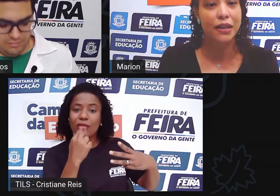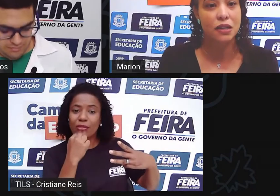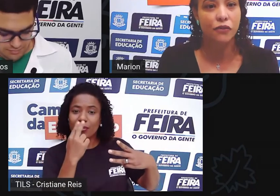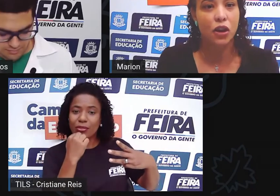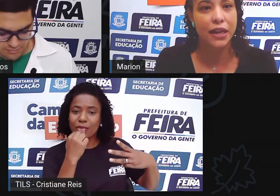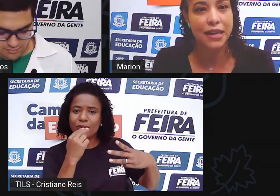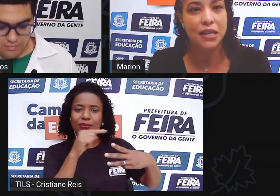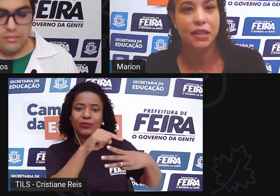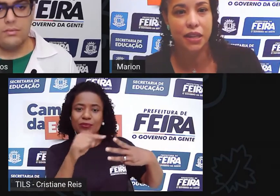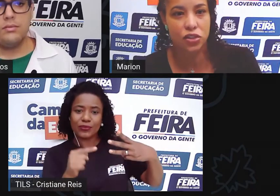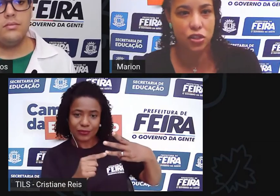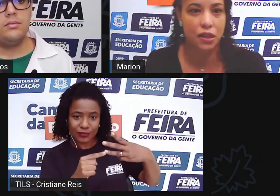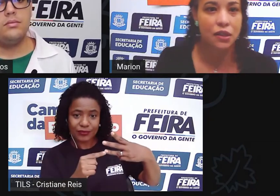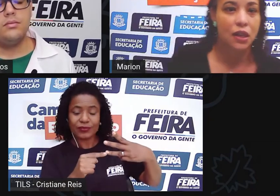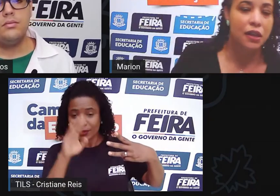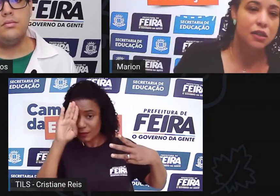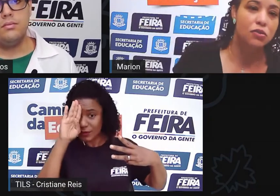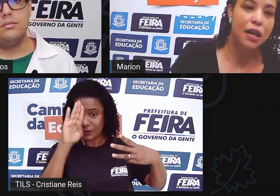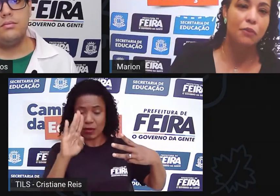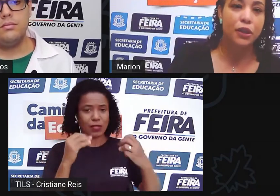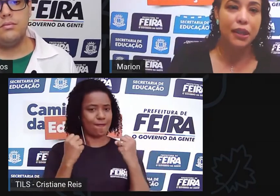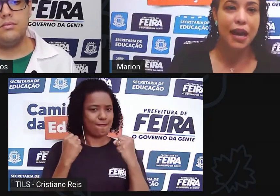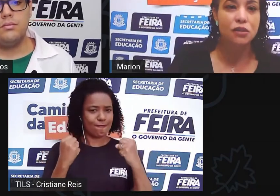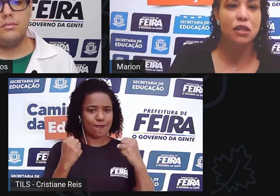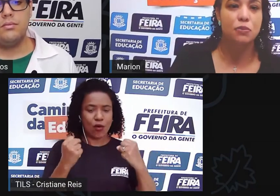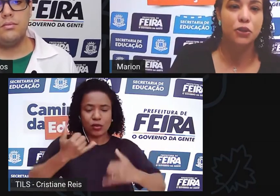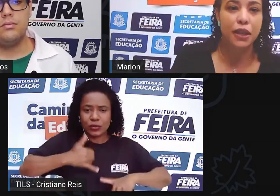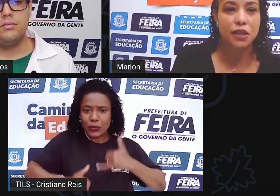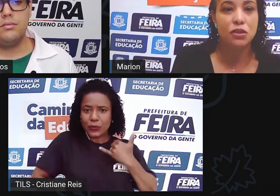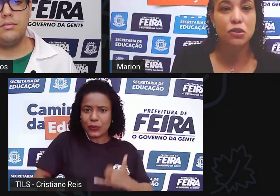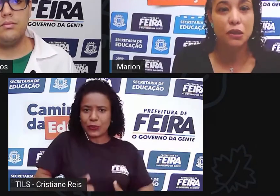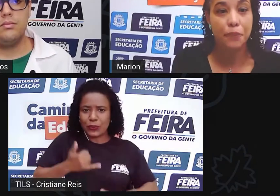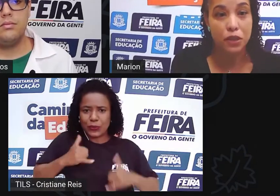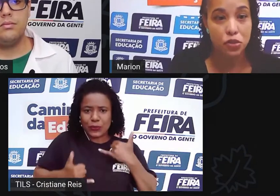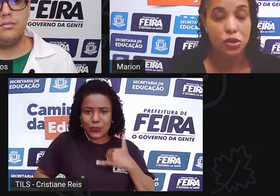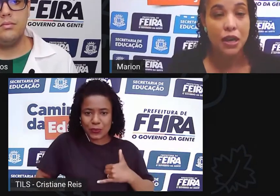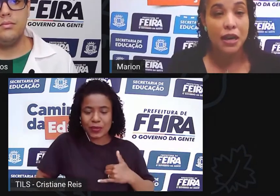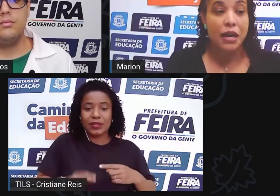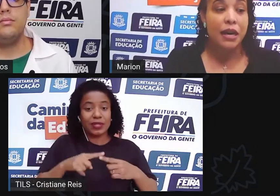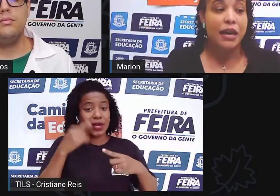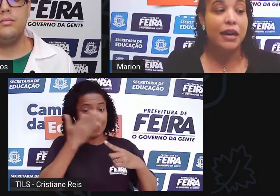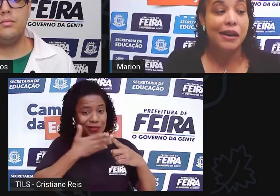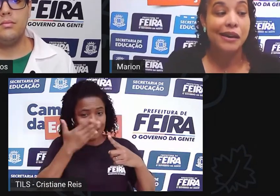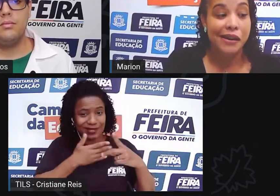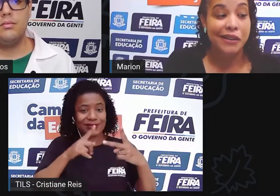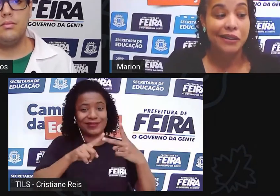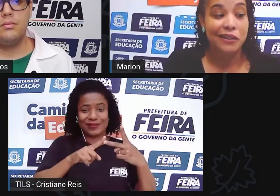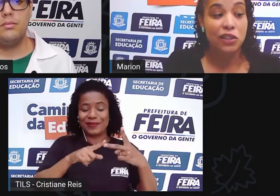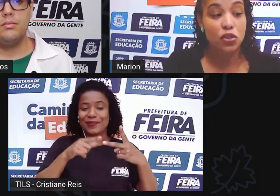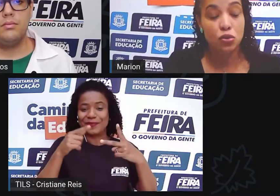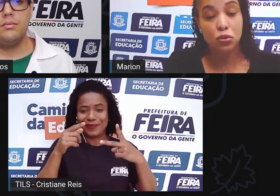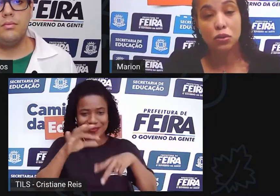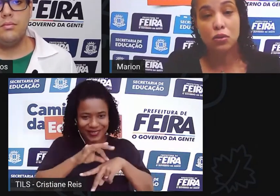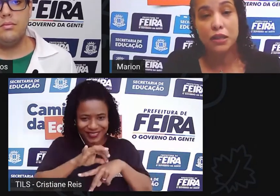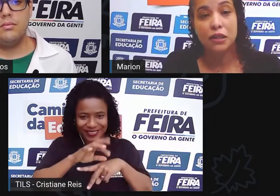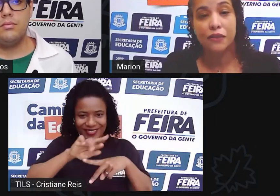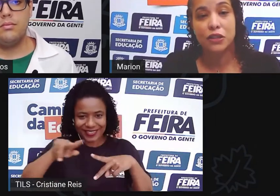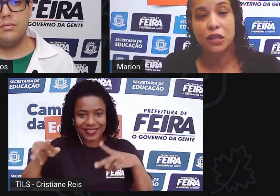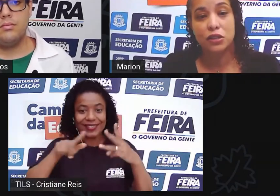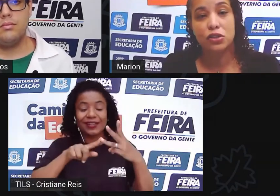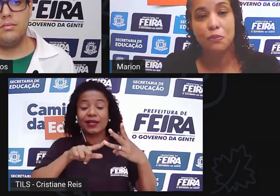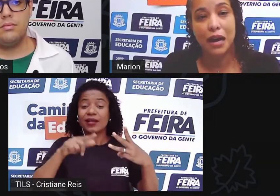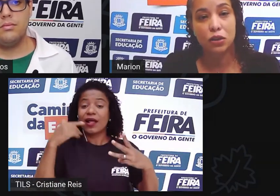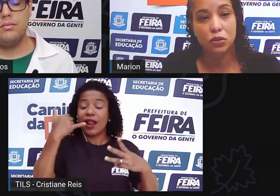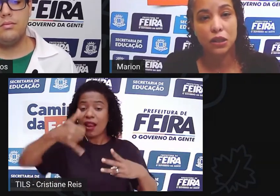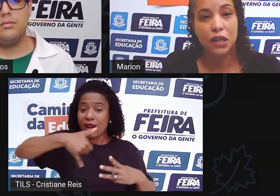são aqueles que fornecem energia, que são os carboidratos, as proteínas e os lipídios. E junto com essa